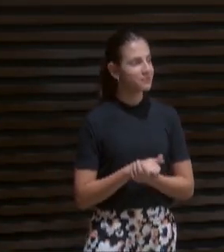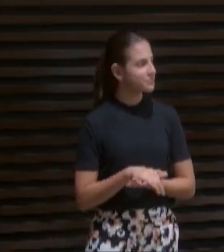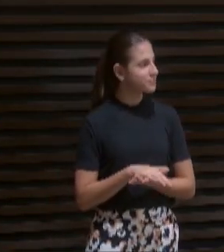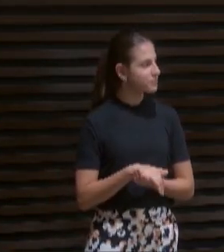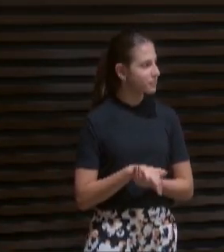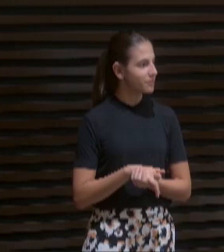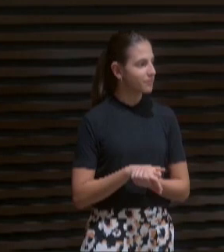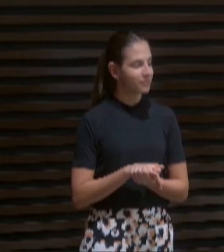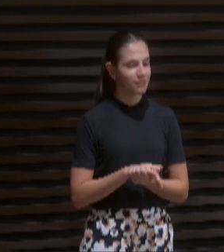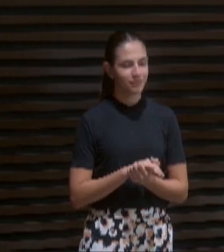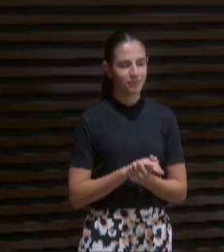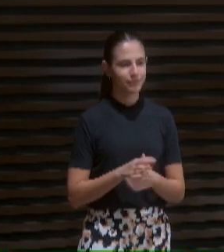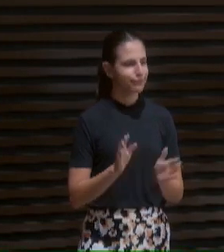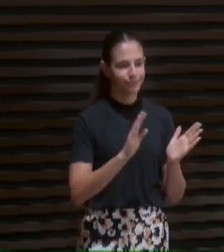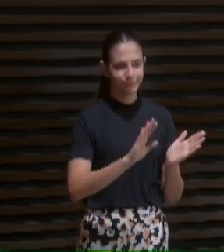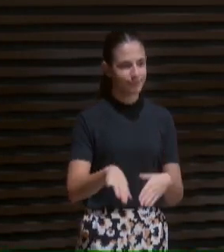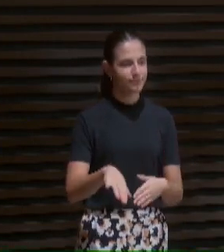Tem nada a ver.